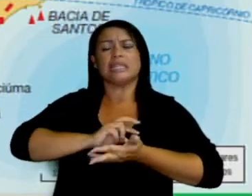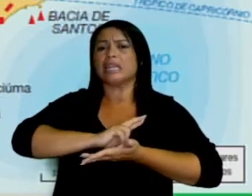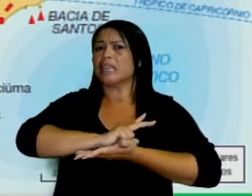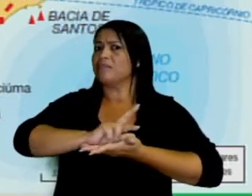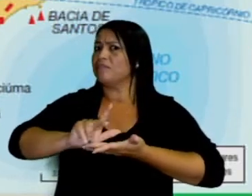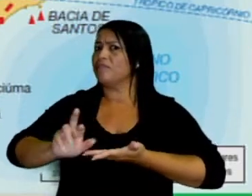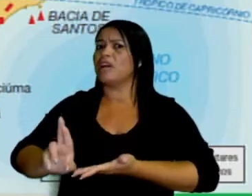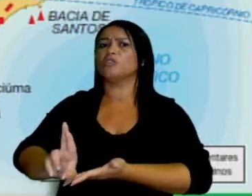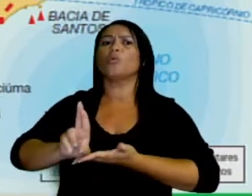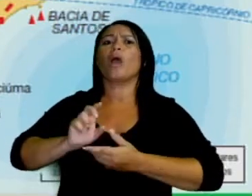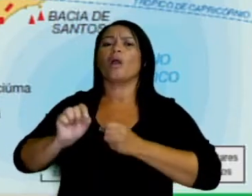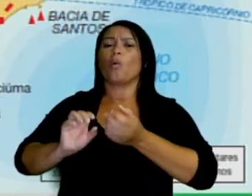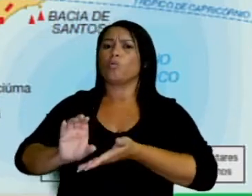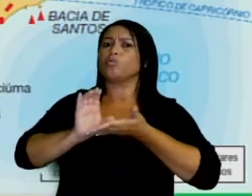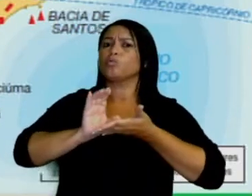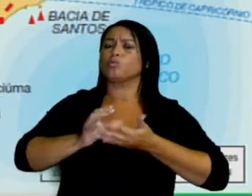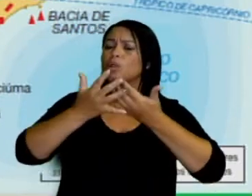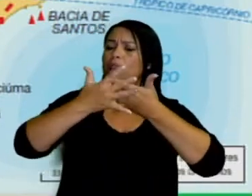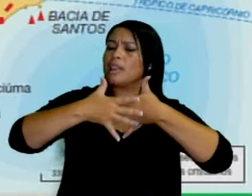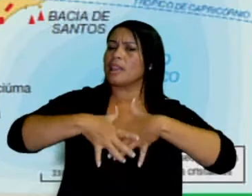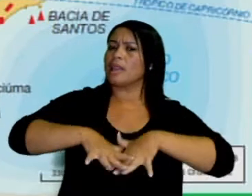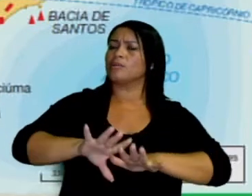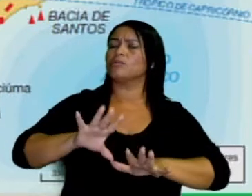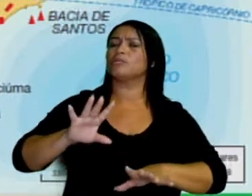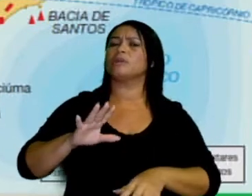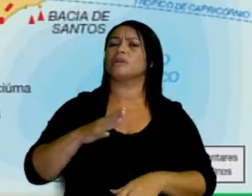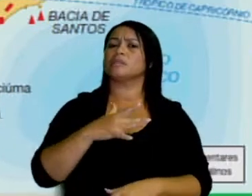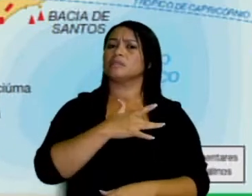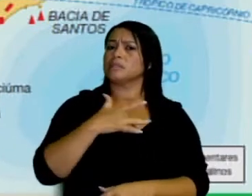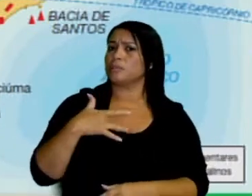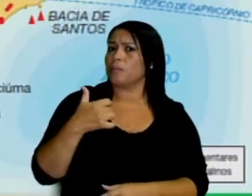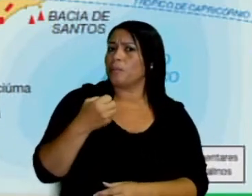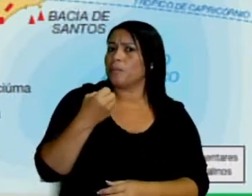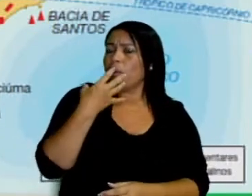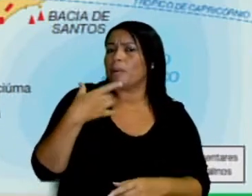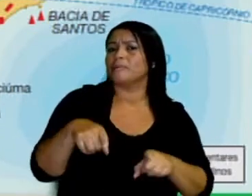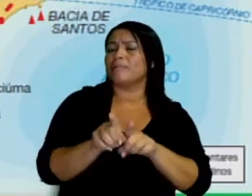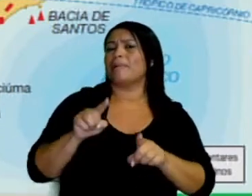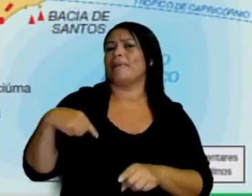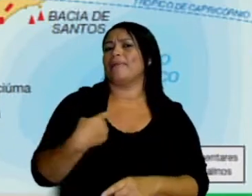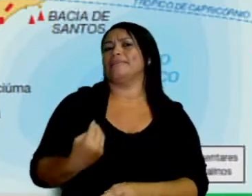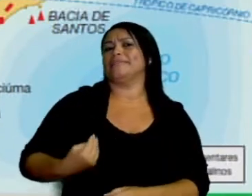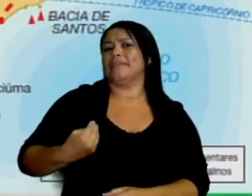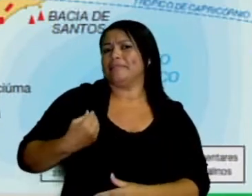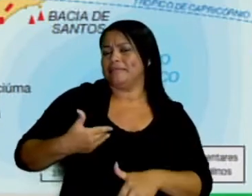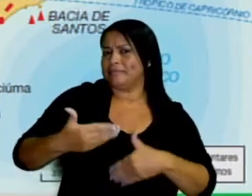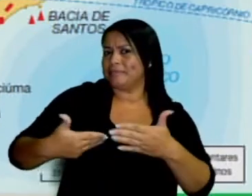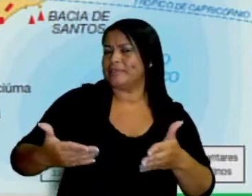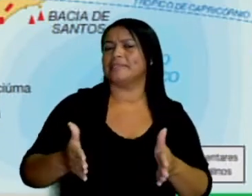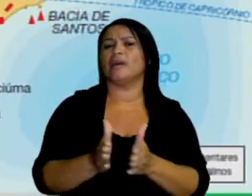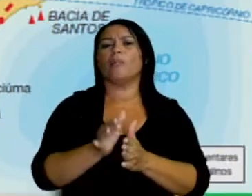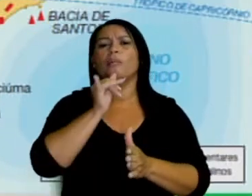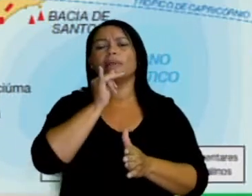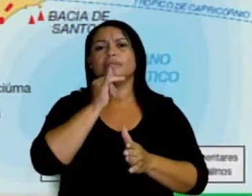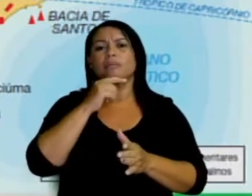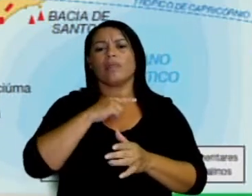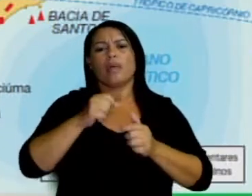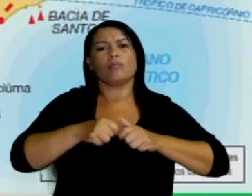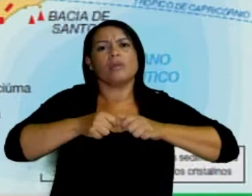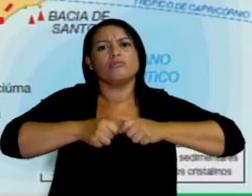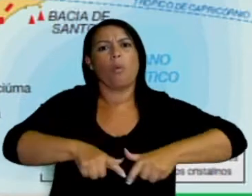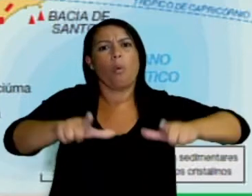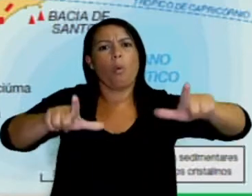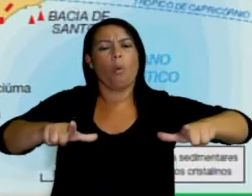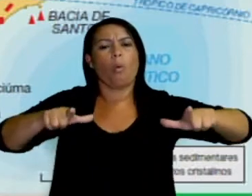produção dos bens que são úteis à nossa vida, tá? Então, necessariamente, você ter um território como o nosso, gigantesco,